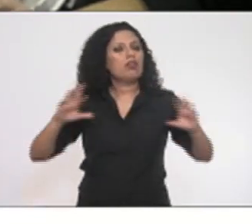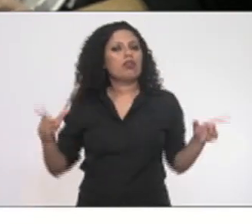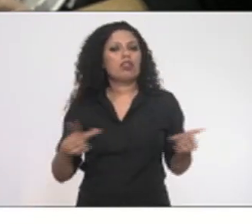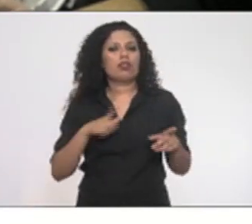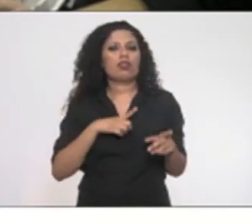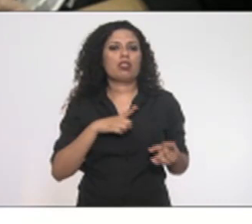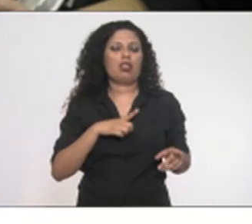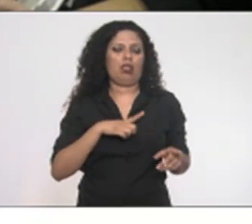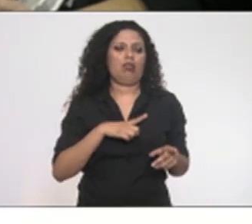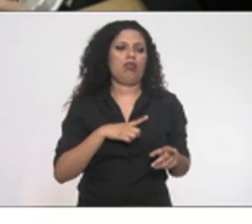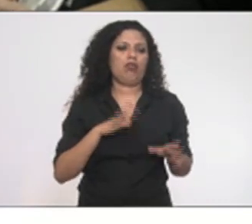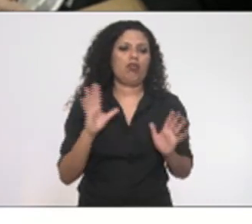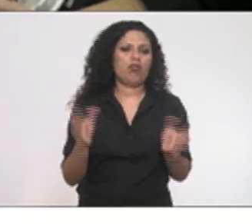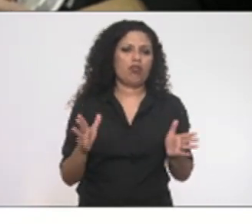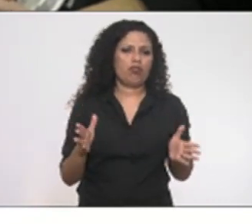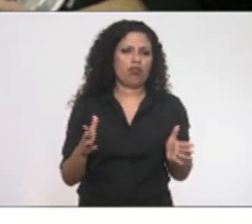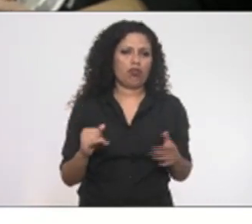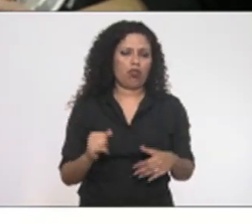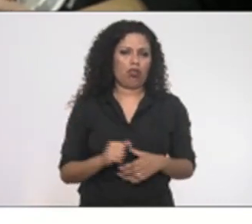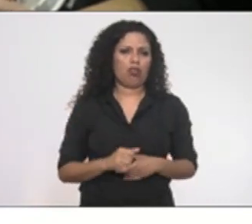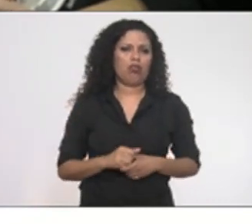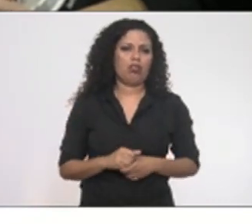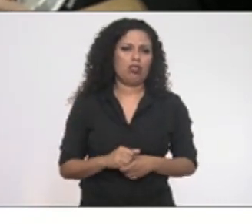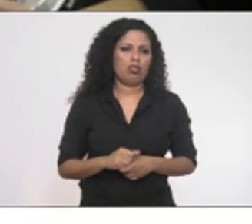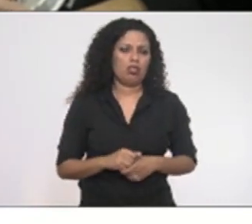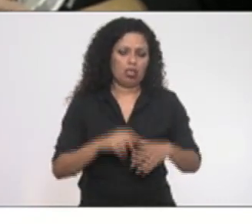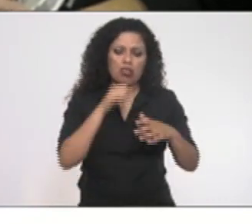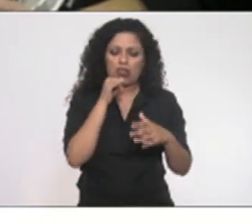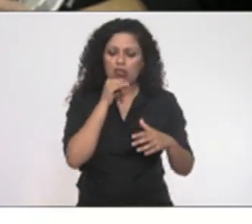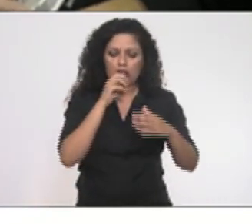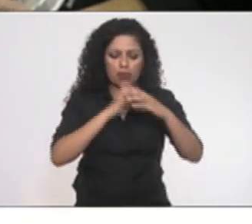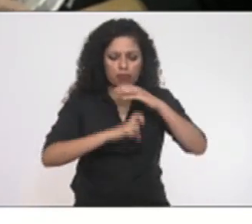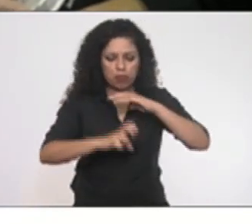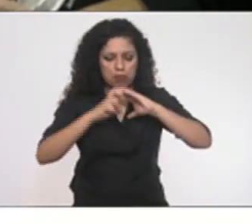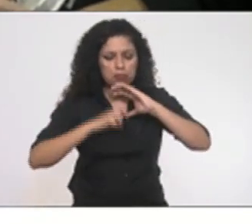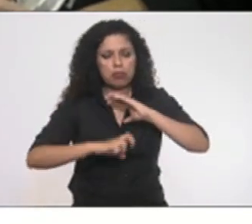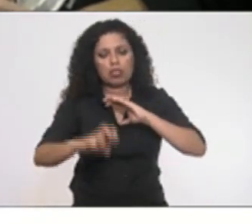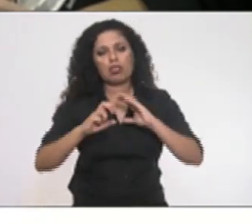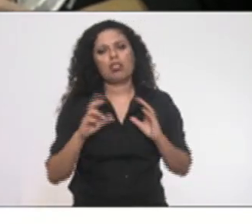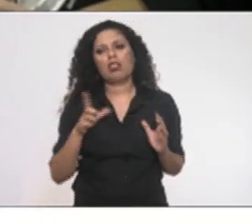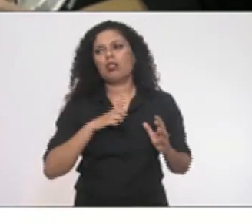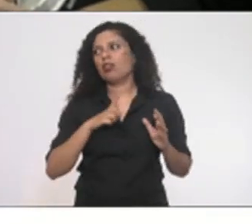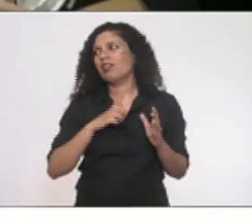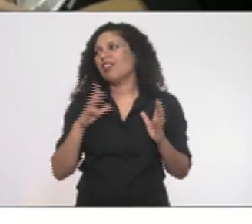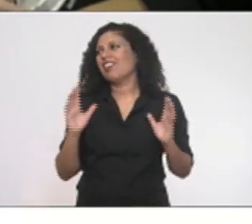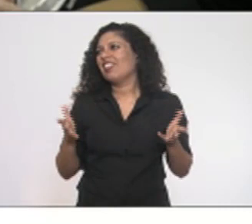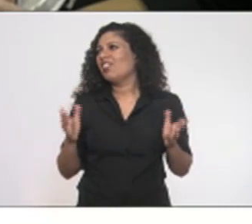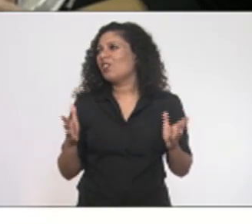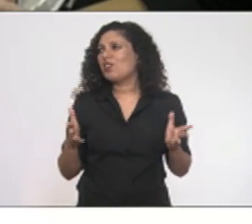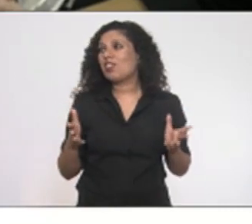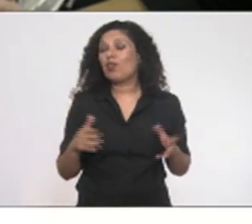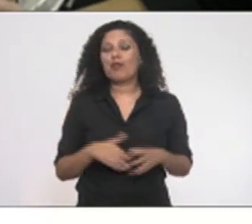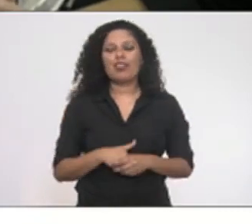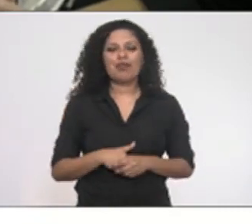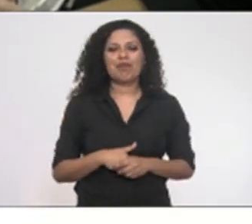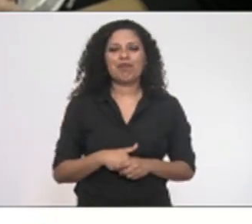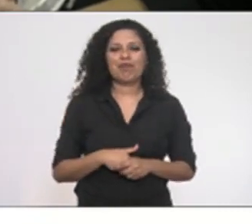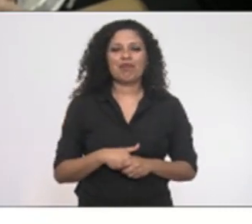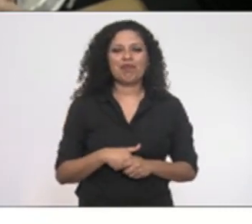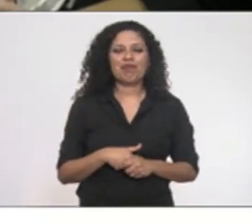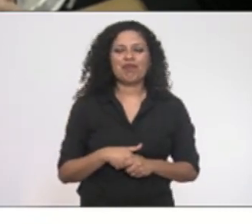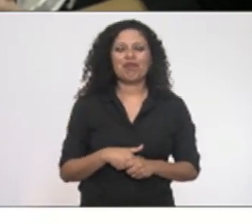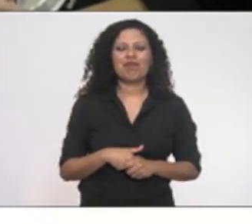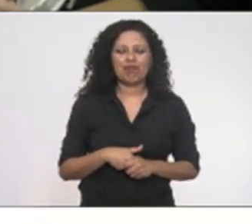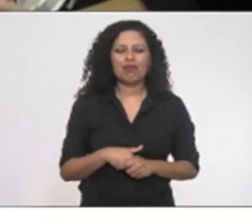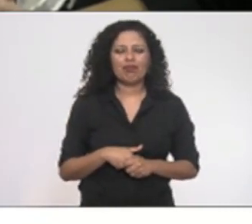faça compensação para que cada um tenha a sua receita regulada atingida e que não